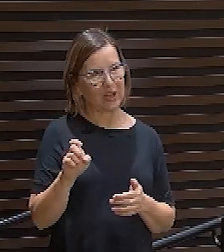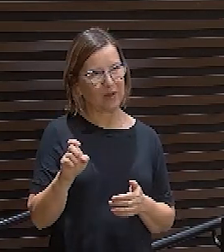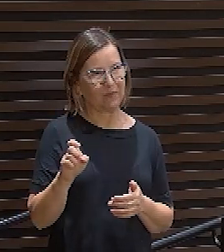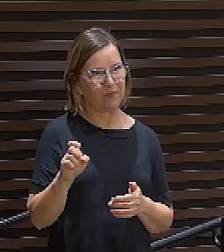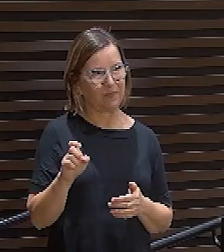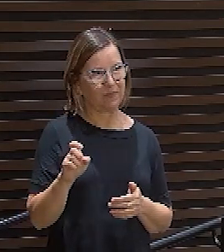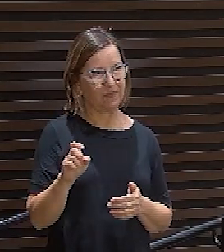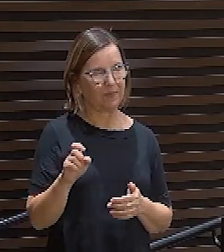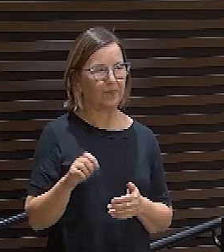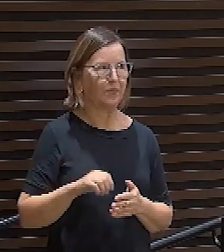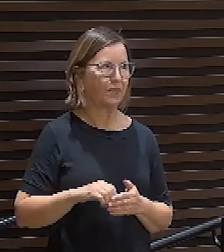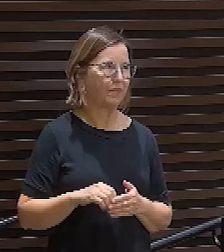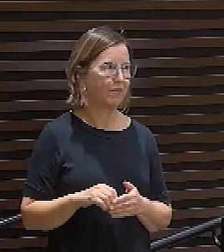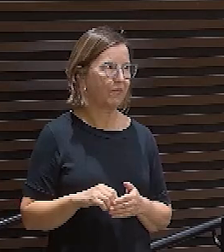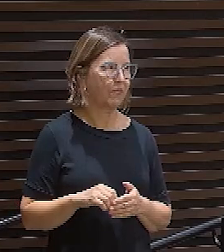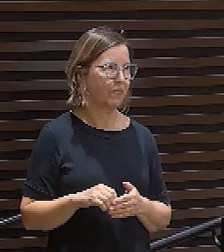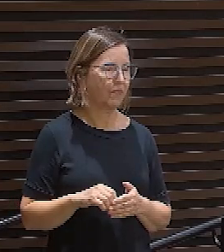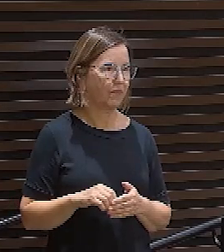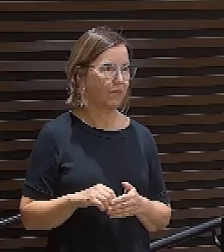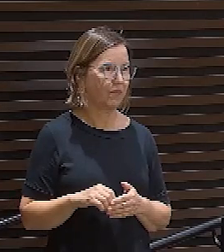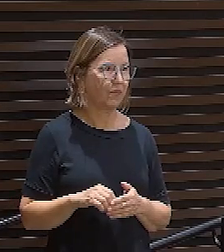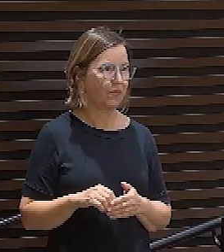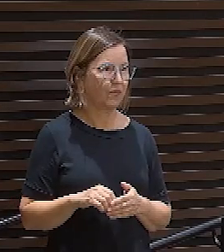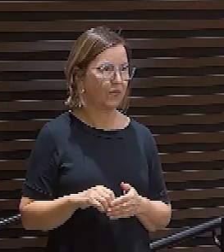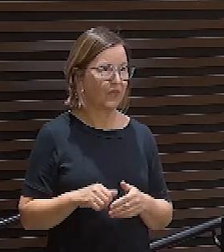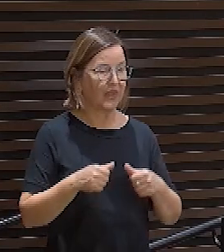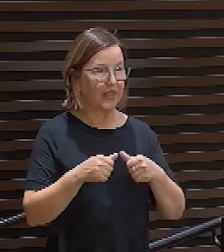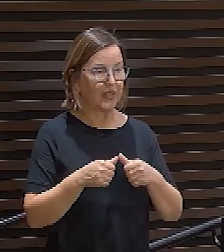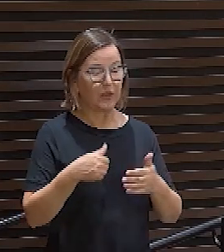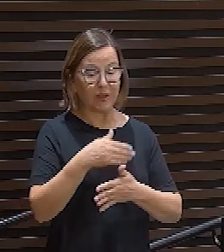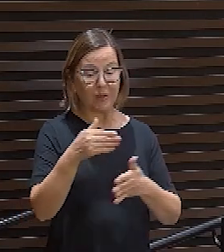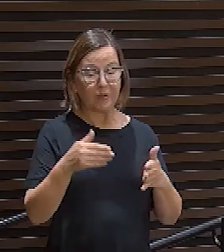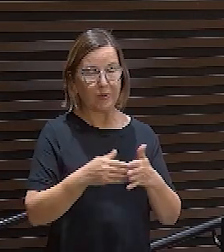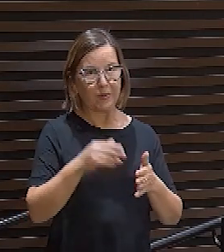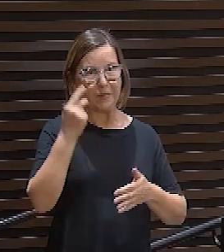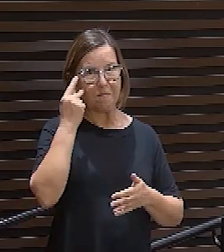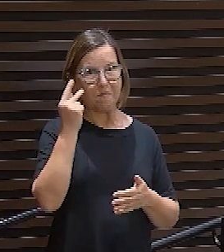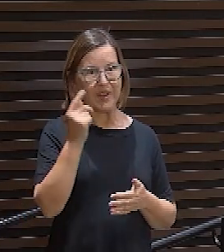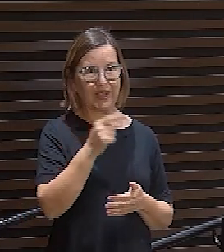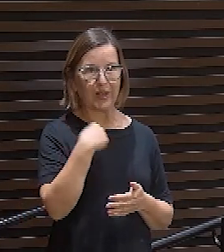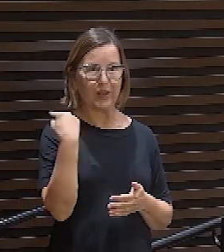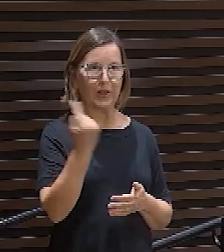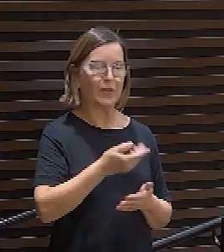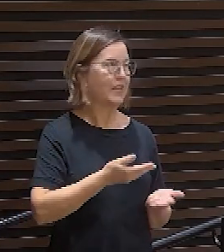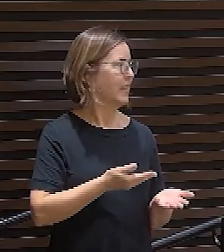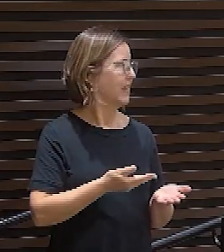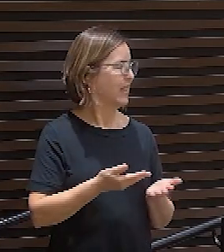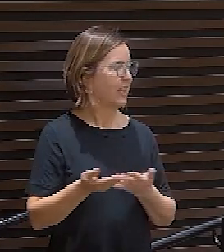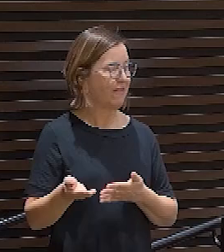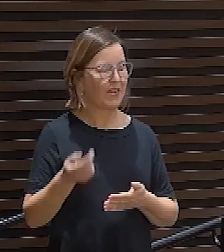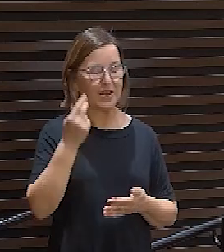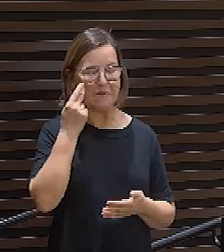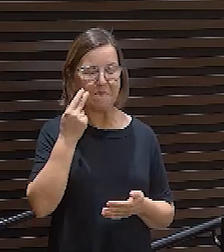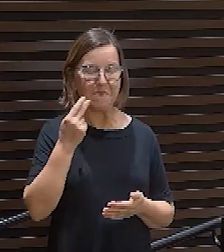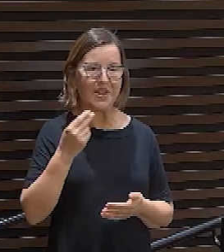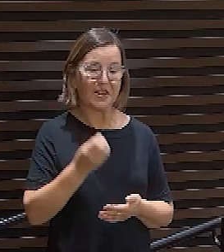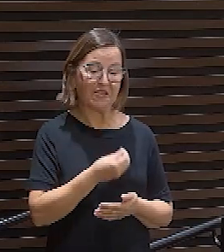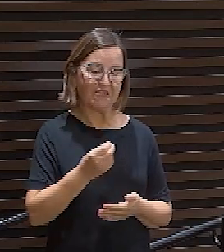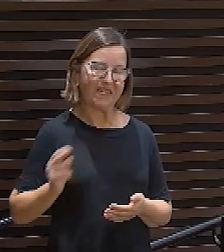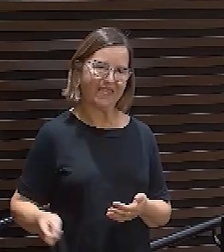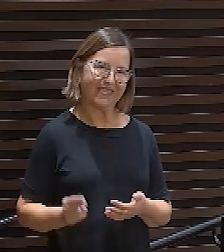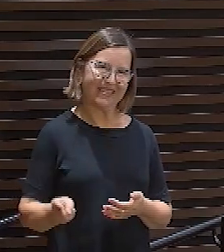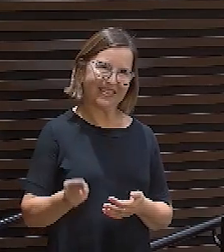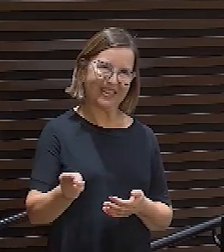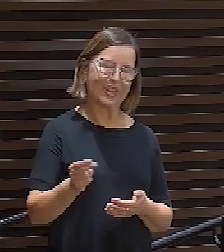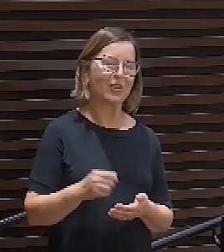face, isso vai ser o suficiente para nos levar por toda a eternidade.